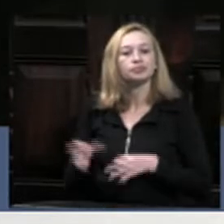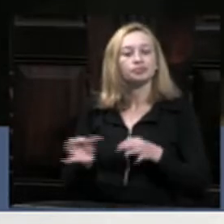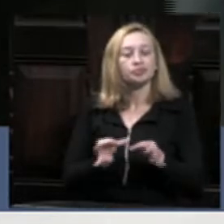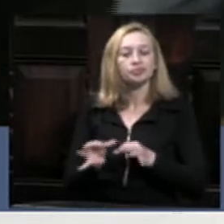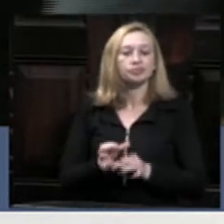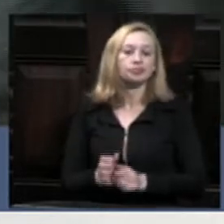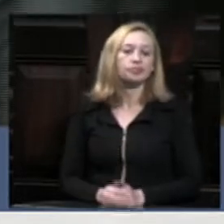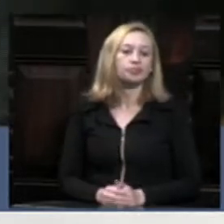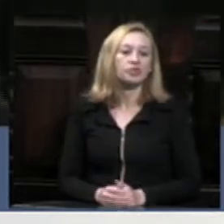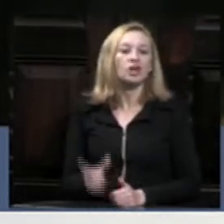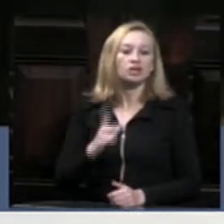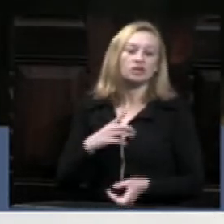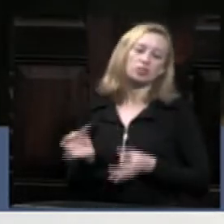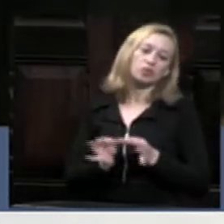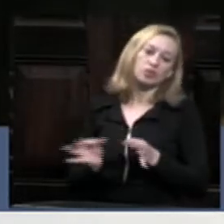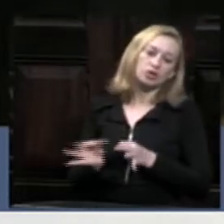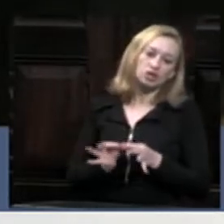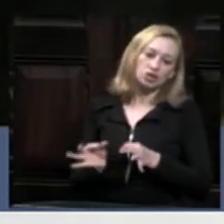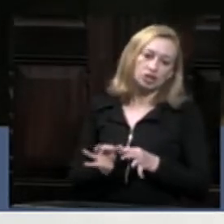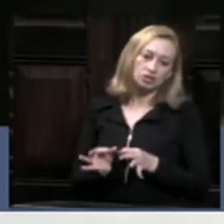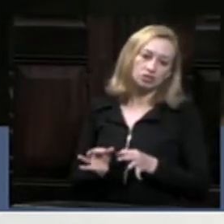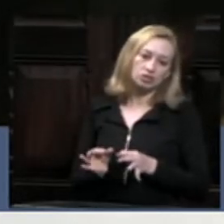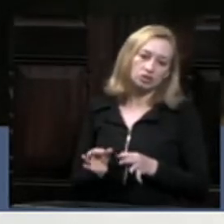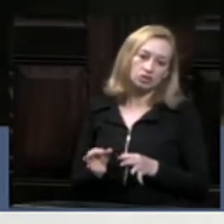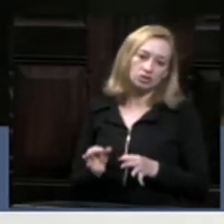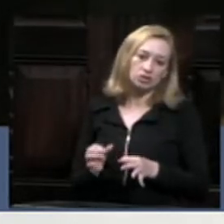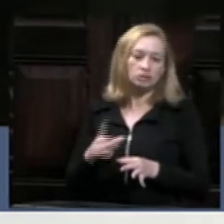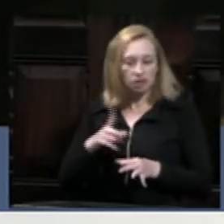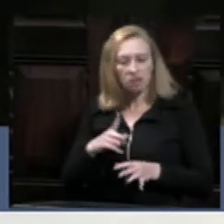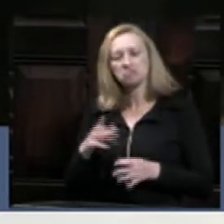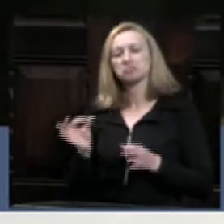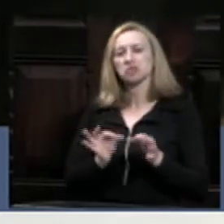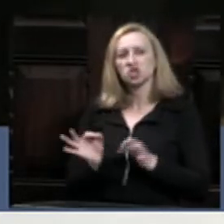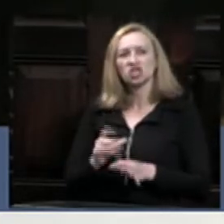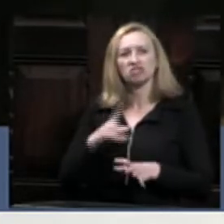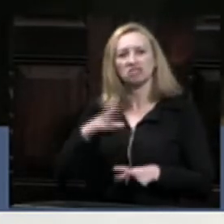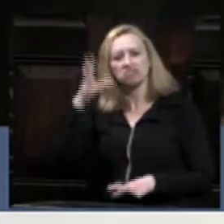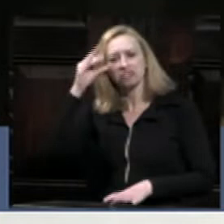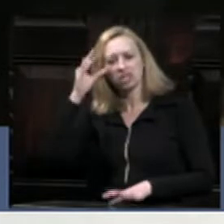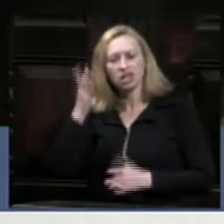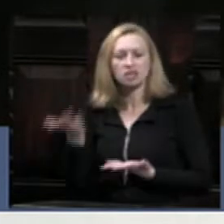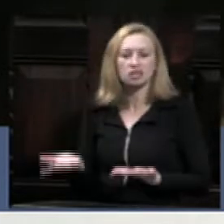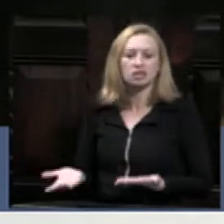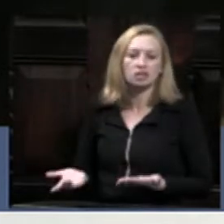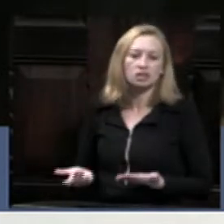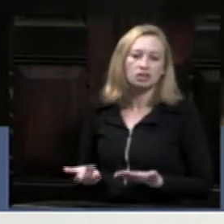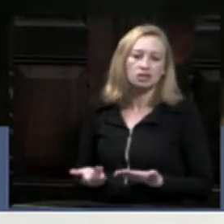existem projetos, claro, tem aí um interesse que vai diretamente